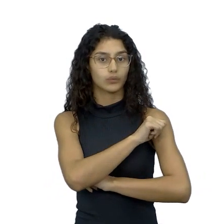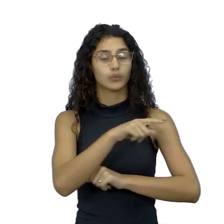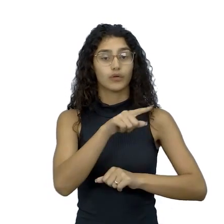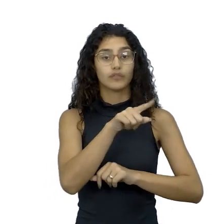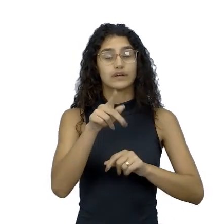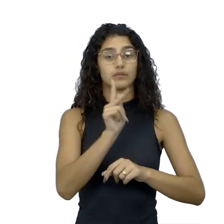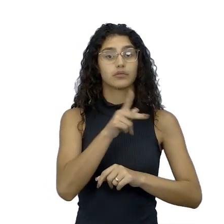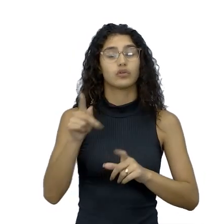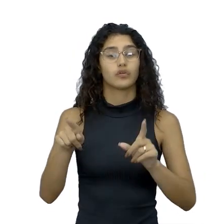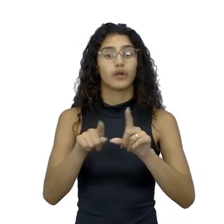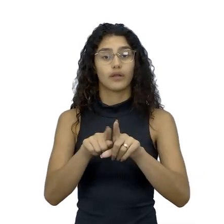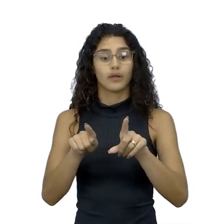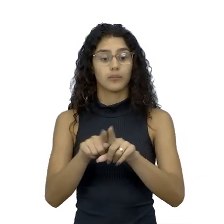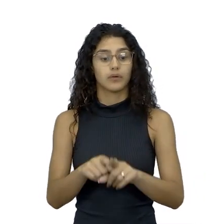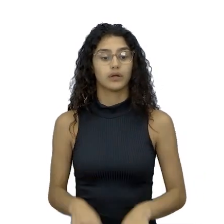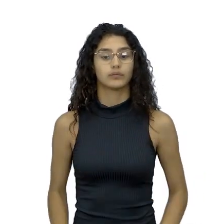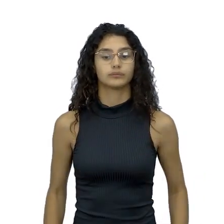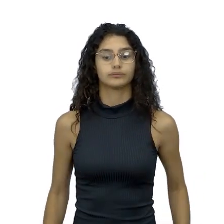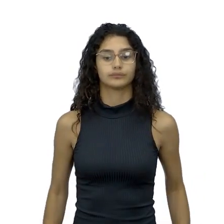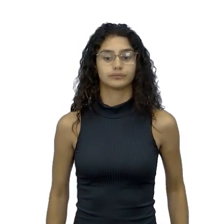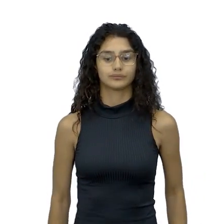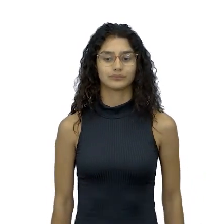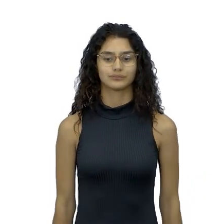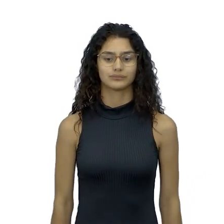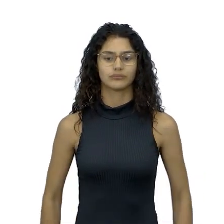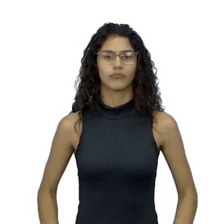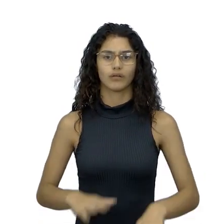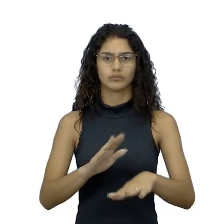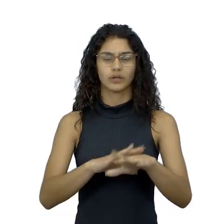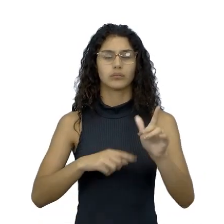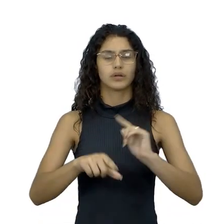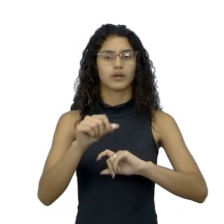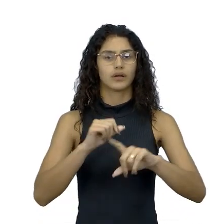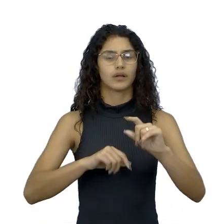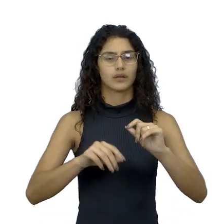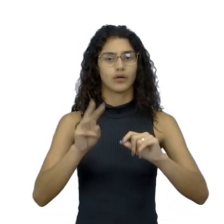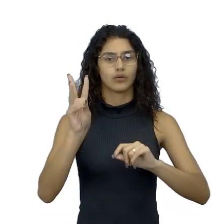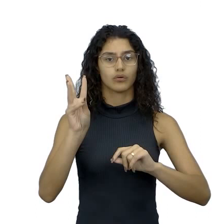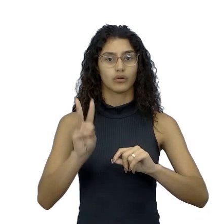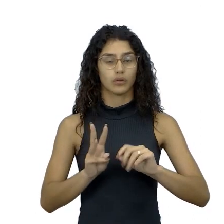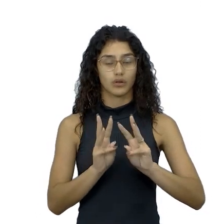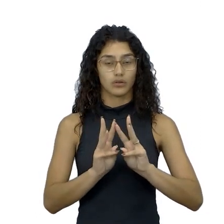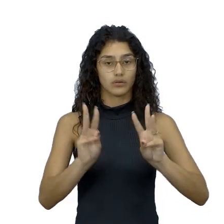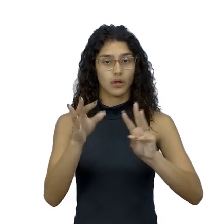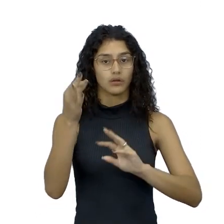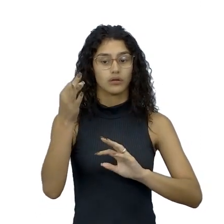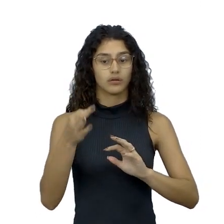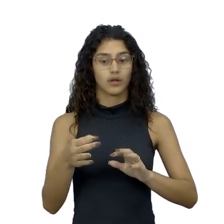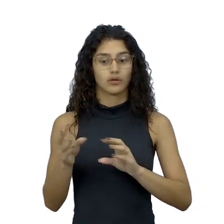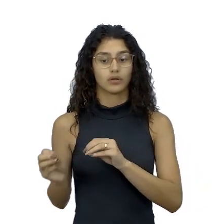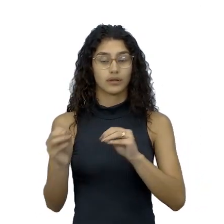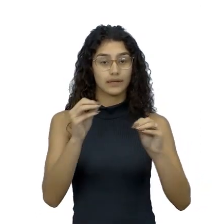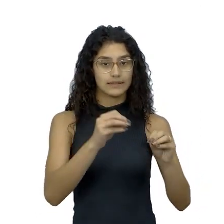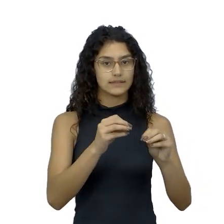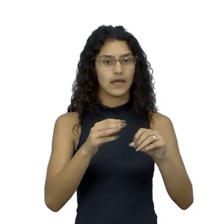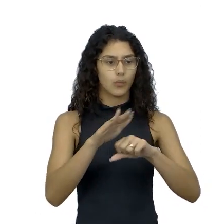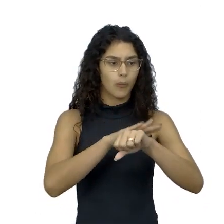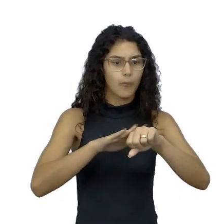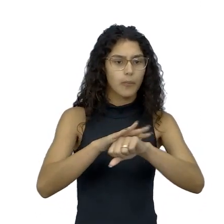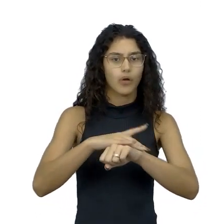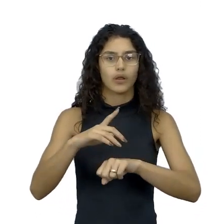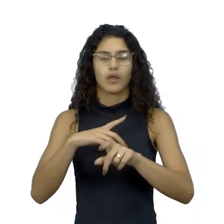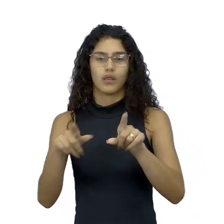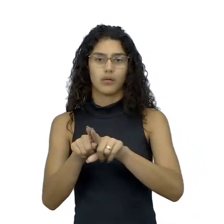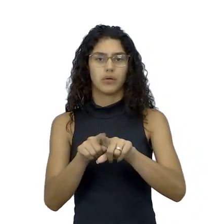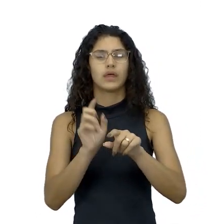vocês, professoras e professores, a fazer uma seleção de fontes confiáveis, né, a trazer nas aulas discussão sobre isso.